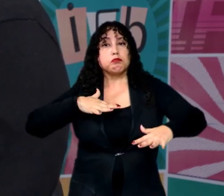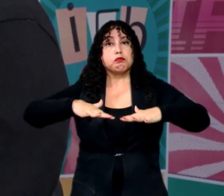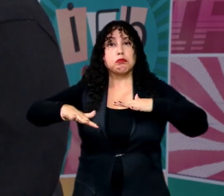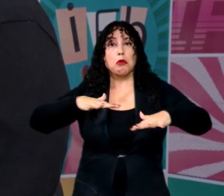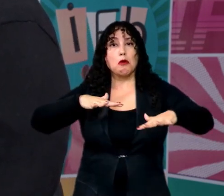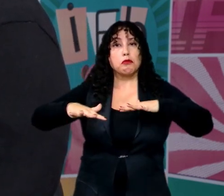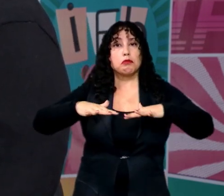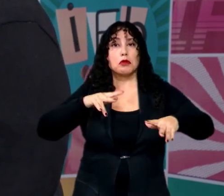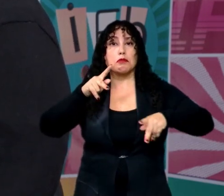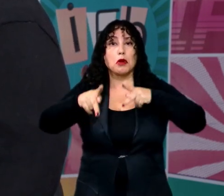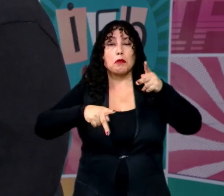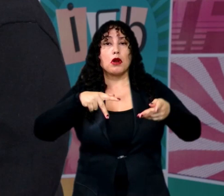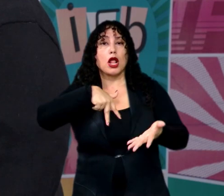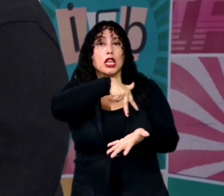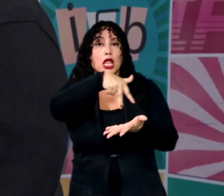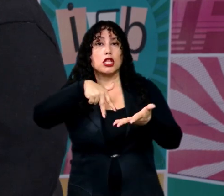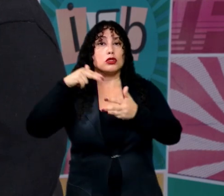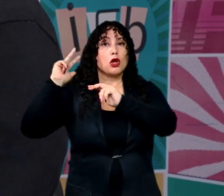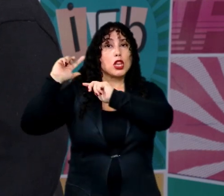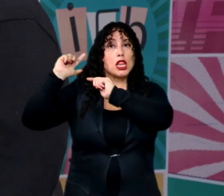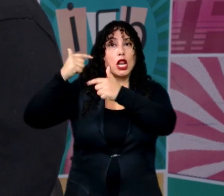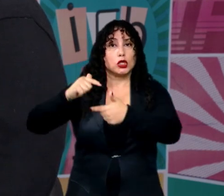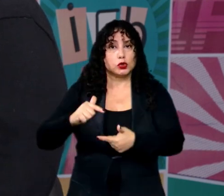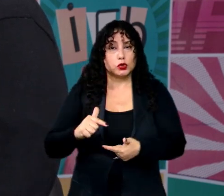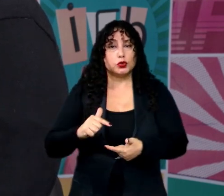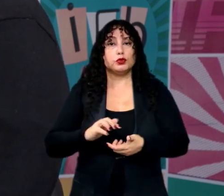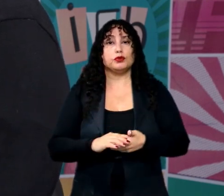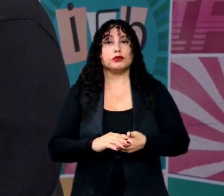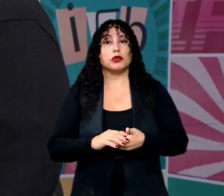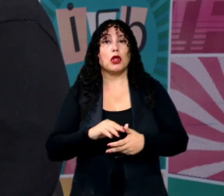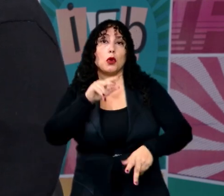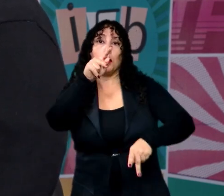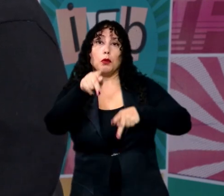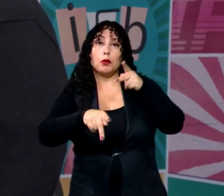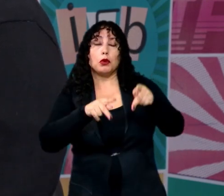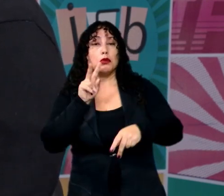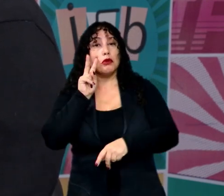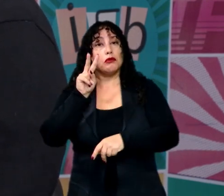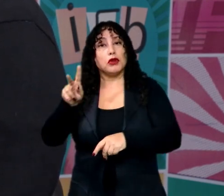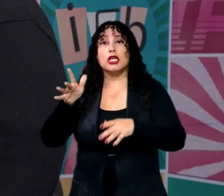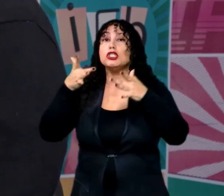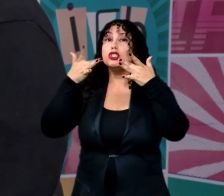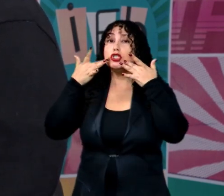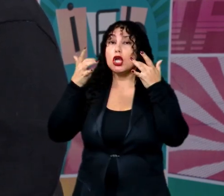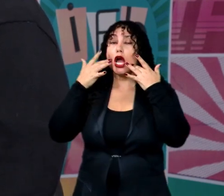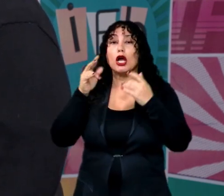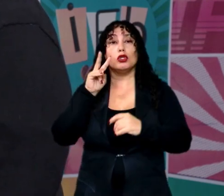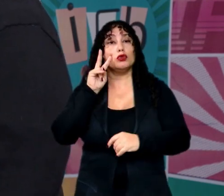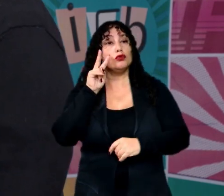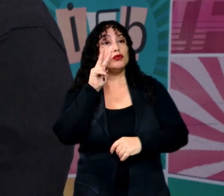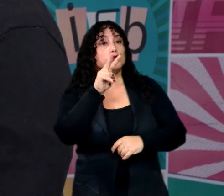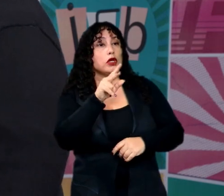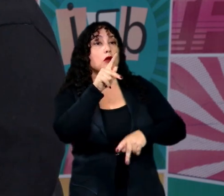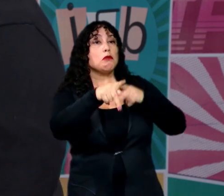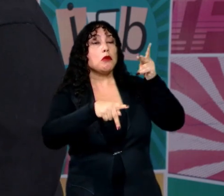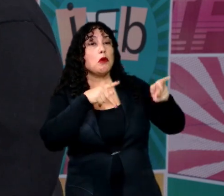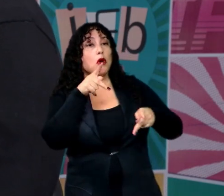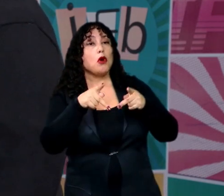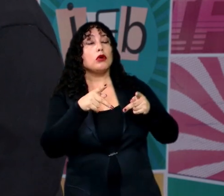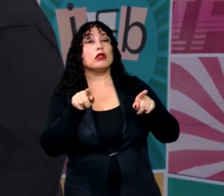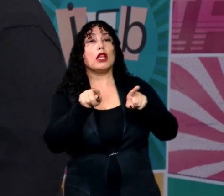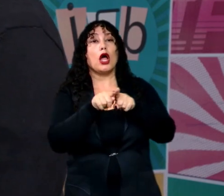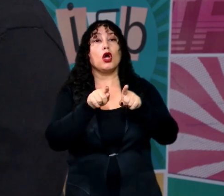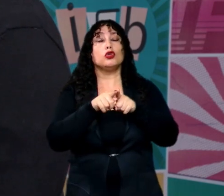da dança, né, mais tradicionais. É o público que vai ver teatro, o público que vai ver que vai no Clube do